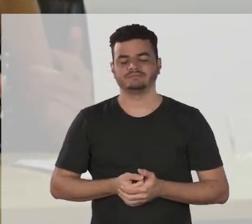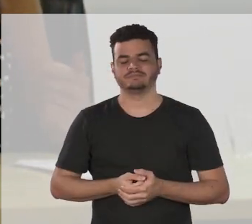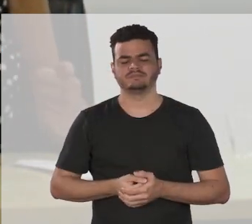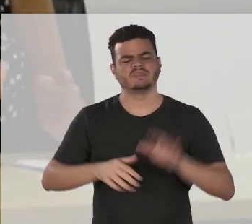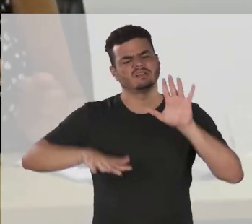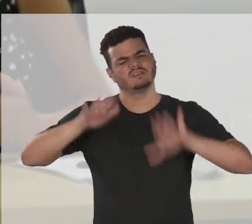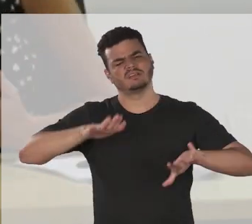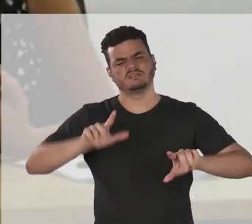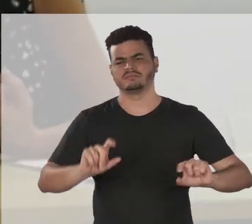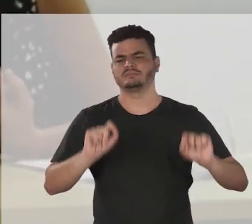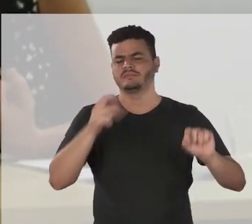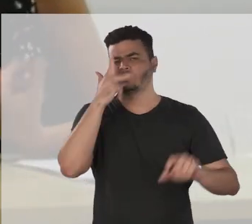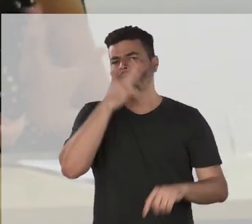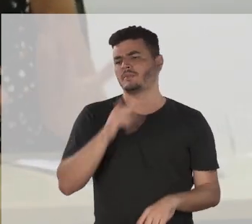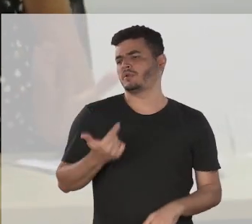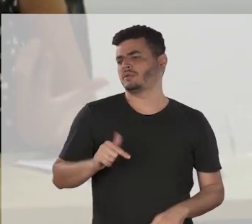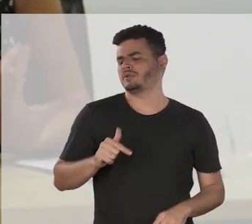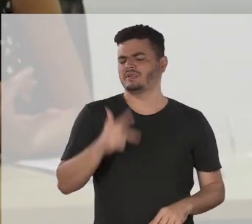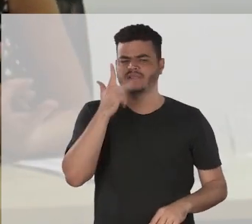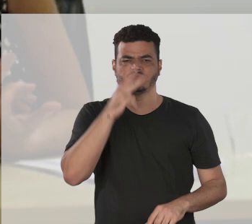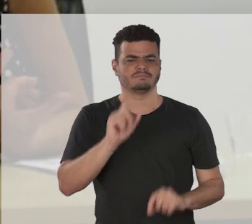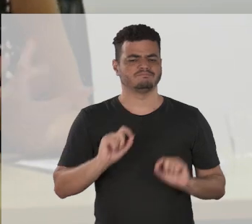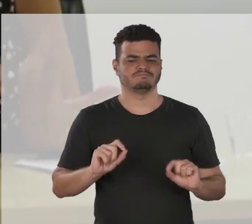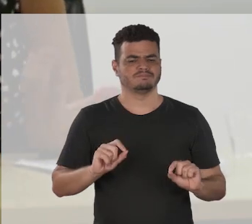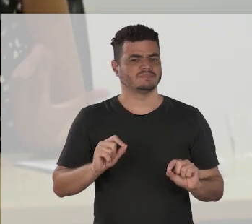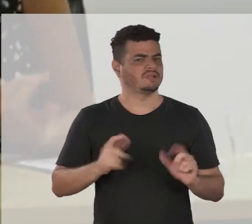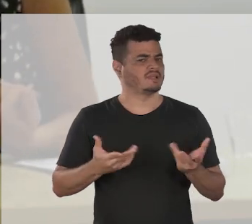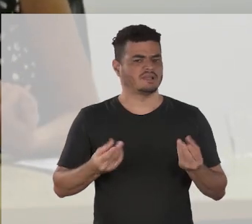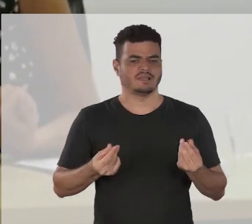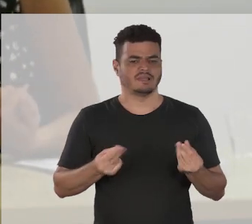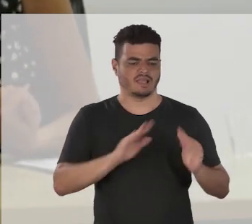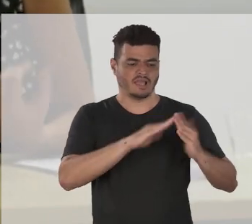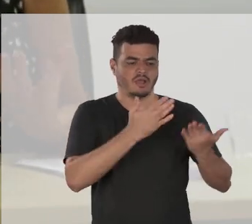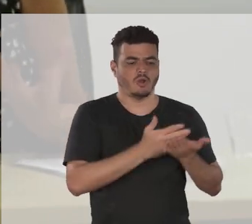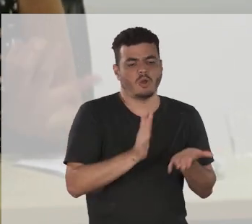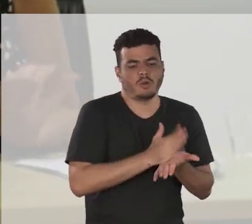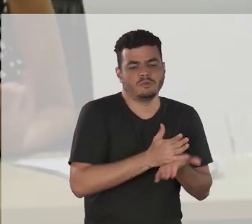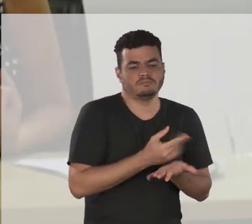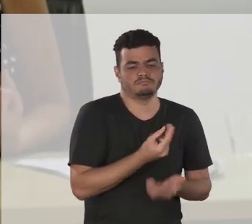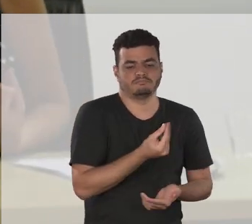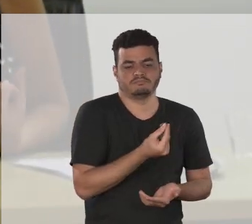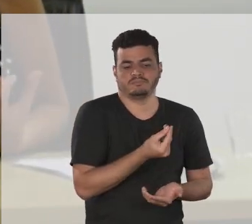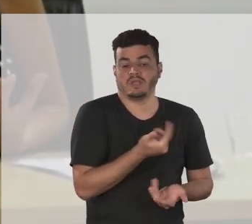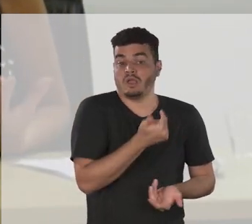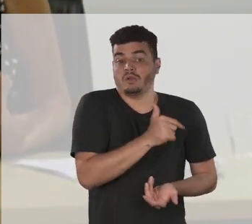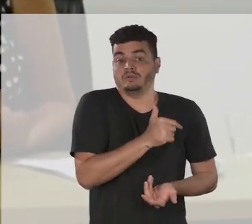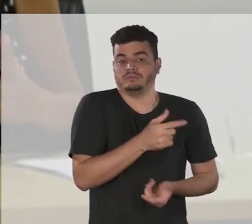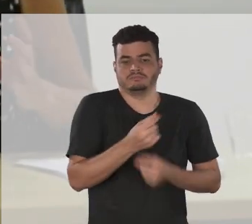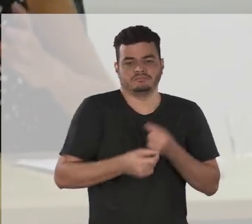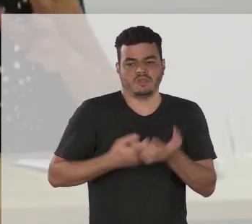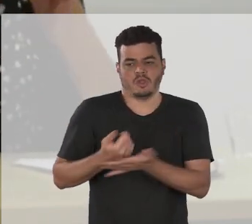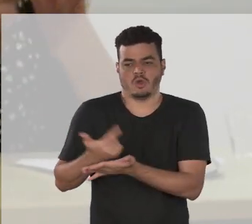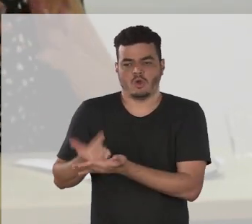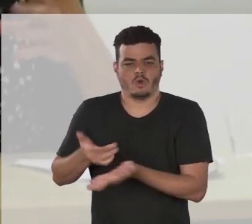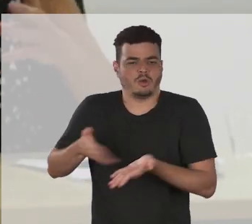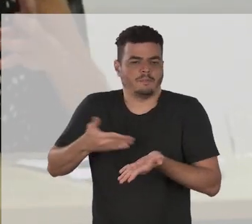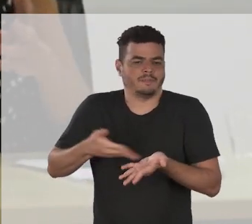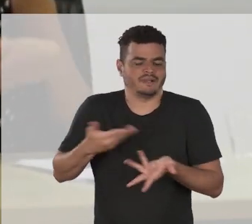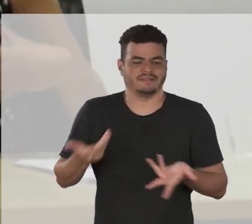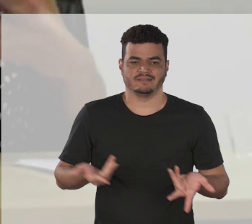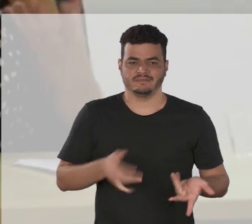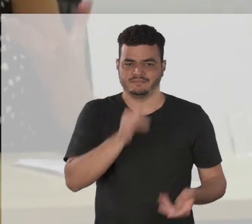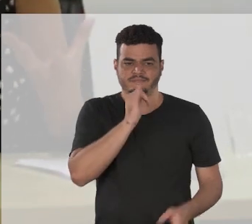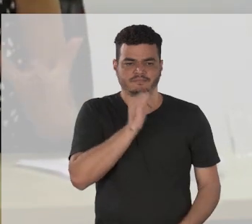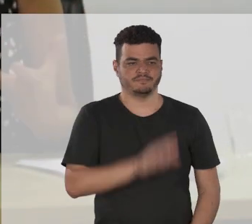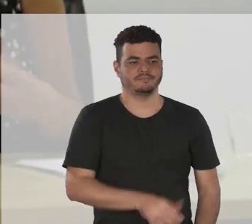se não existem os recursos na escola para ter livros impressos digamos,